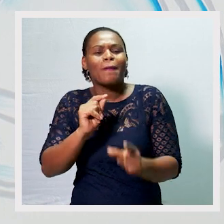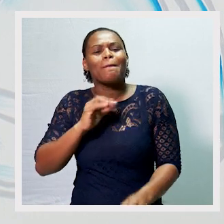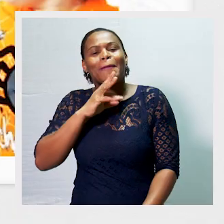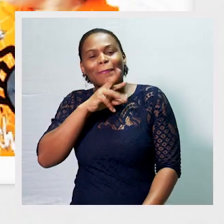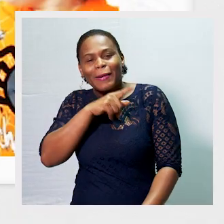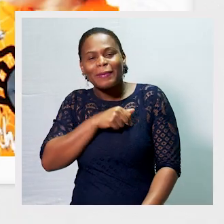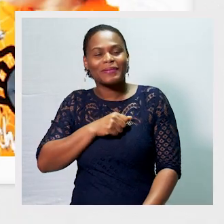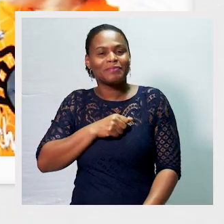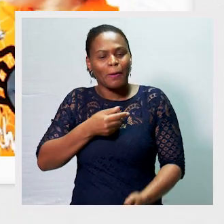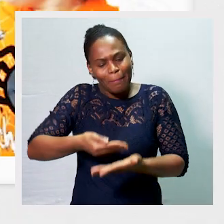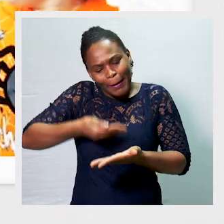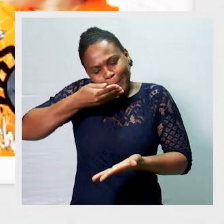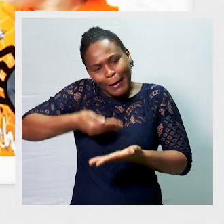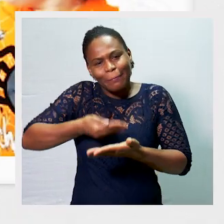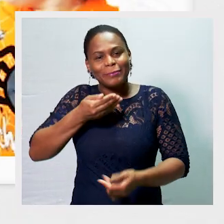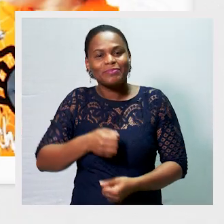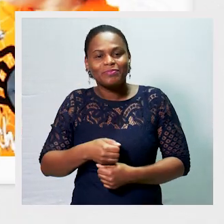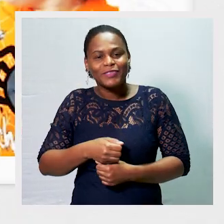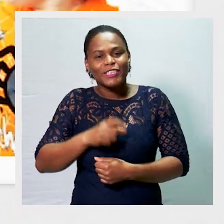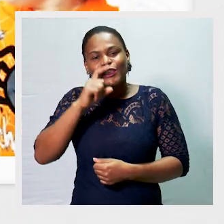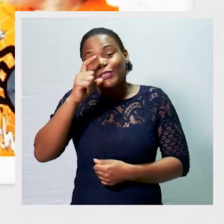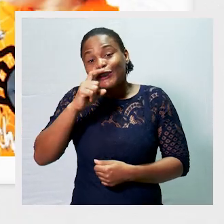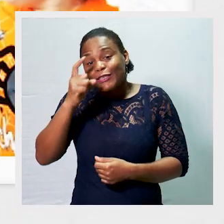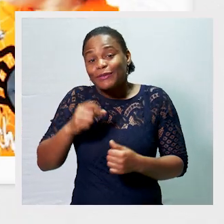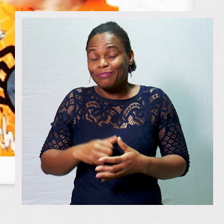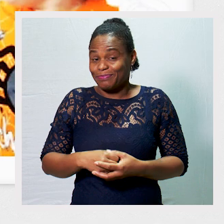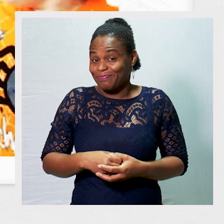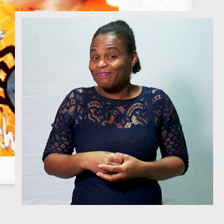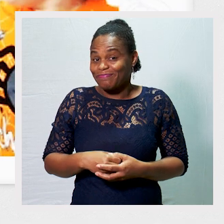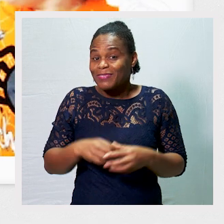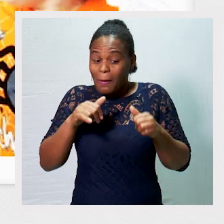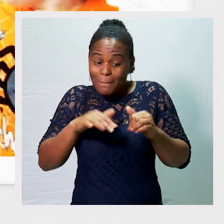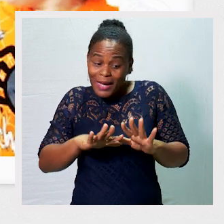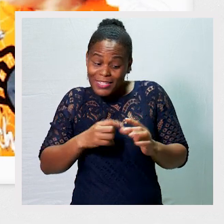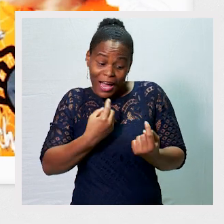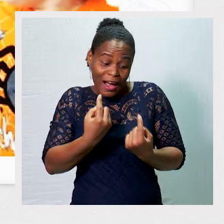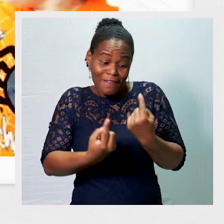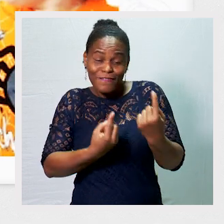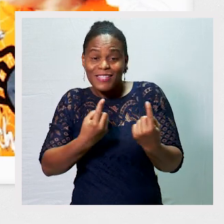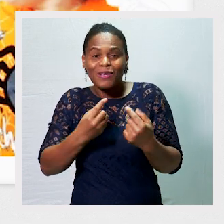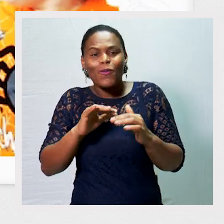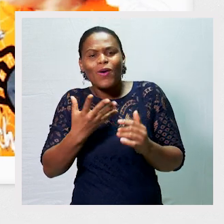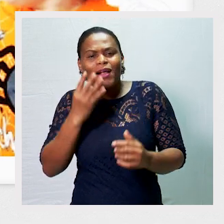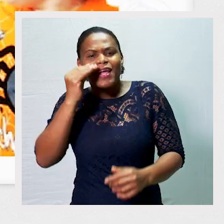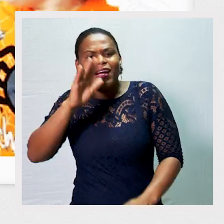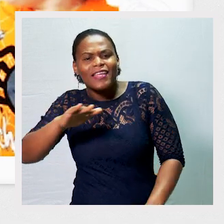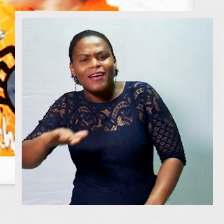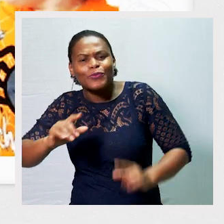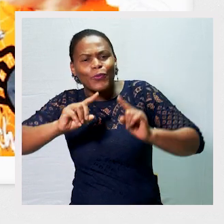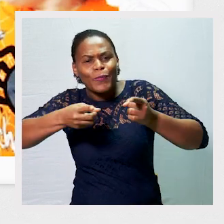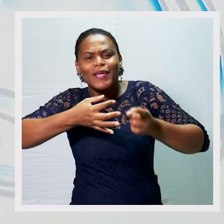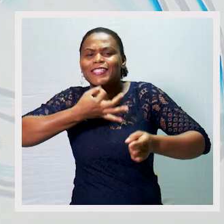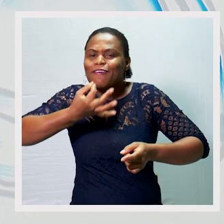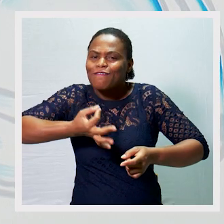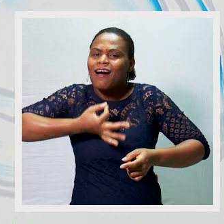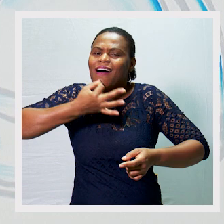Mamã, papa, xixi. Mas, às vezes, quando a criança começa a